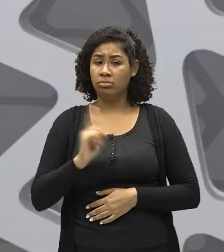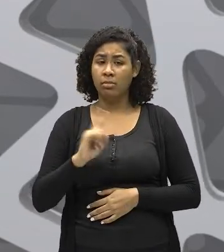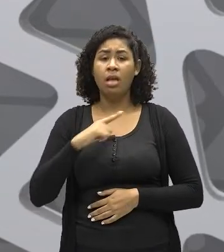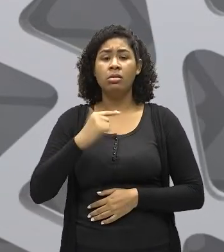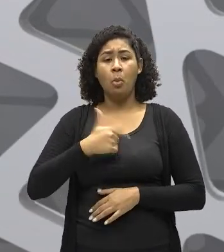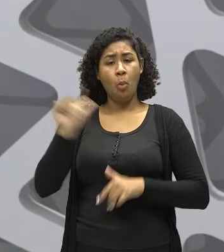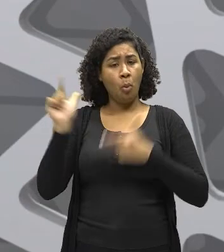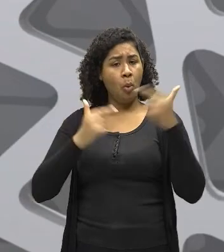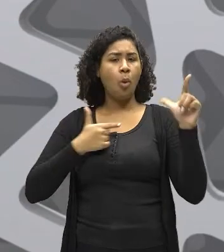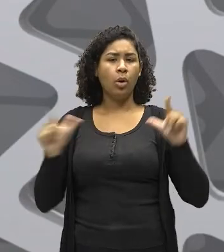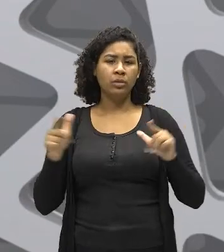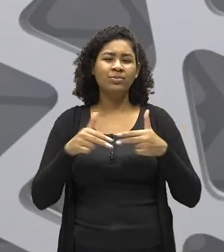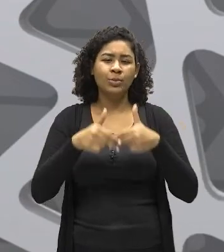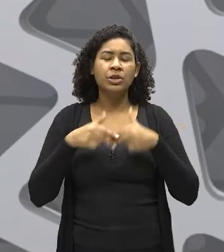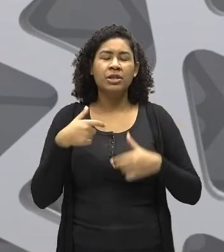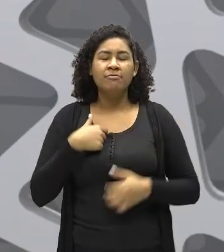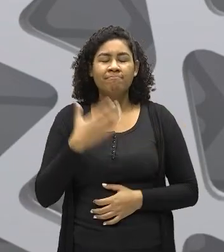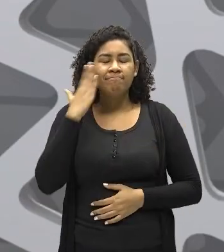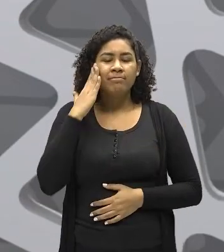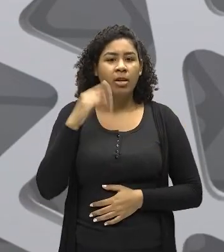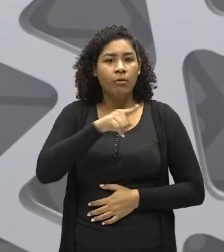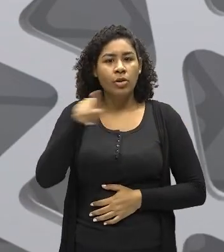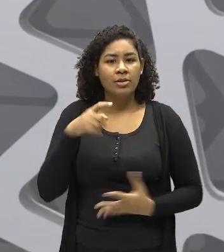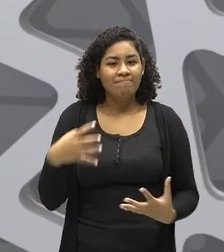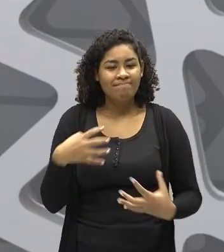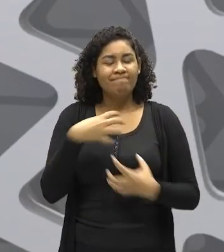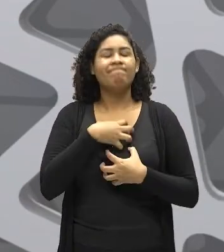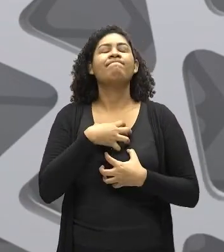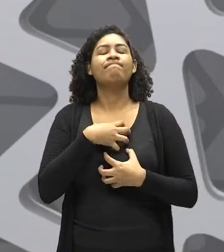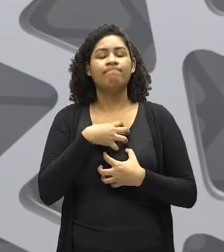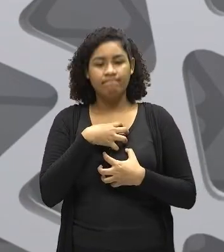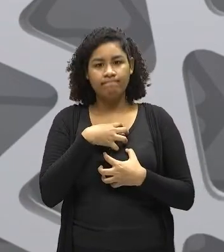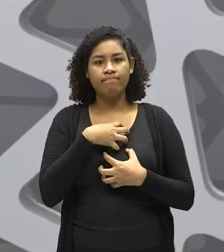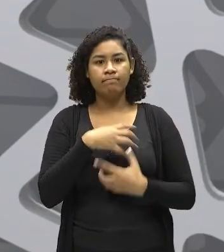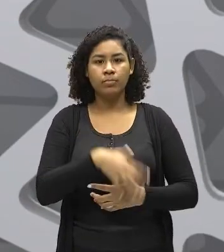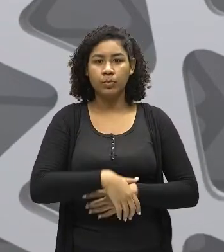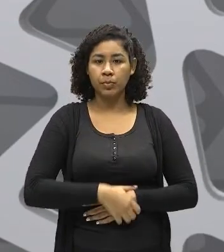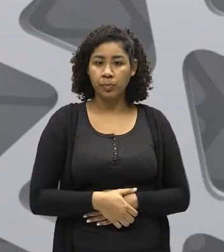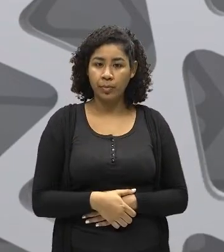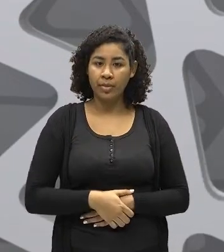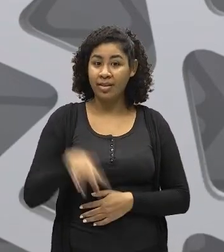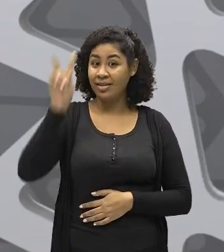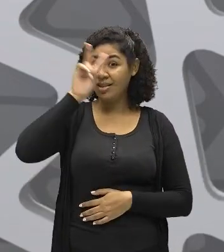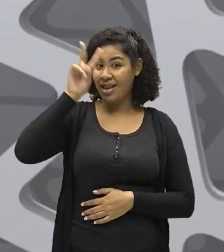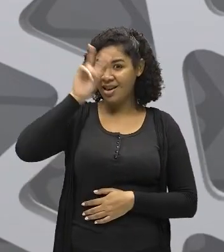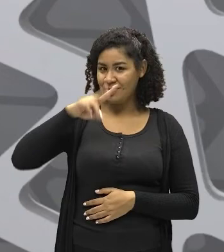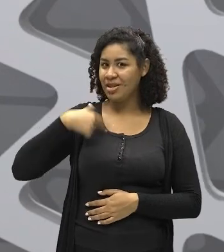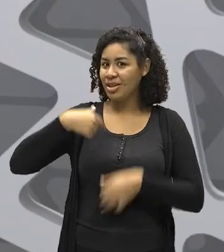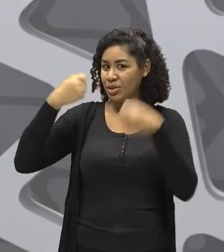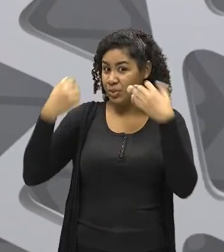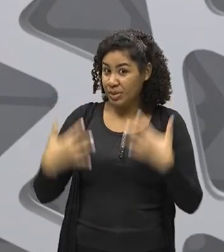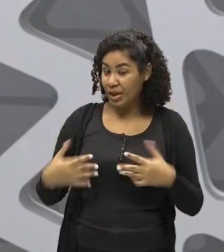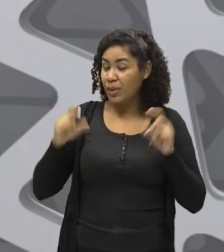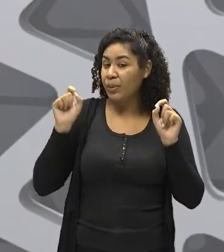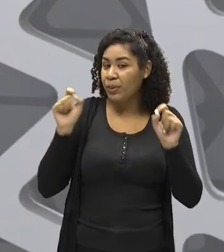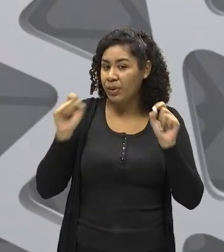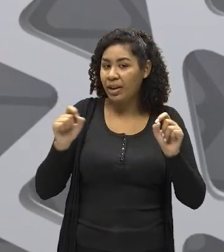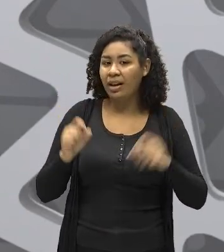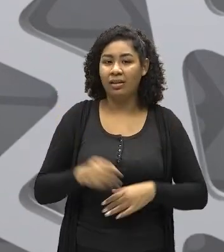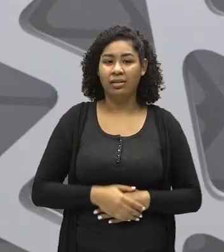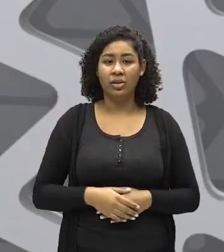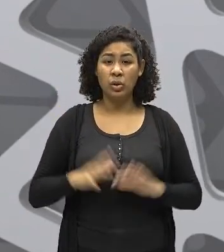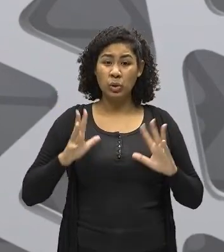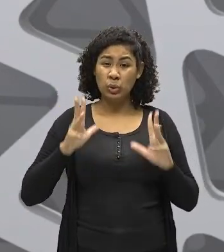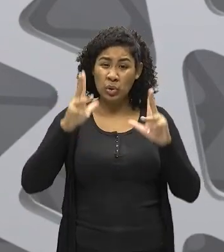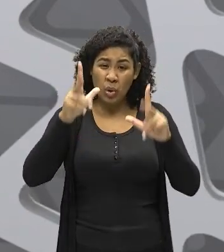isso mexeu com vocês. Eu tenho certeza absoluta. Lembrando, como a gente leu aí na primeira parte do texto, que nem todas estão